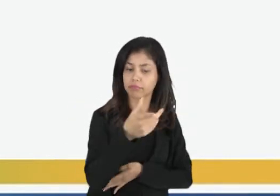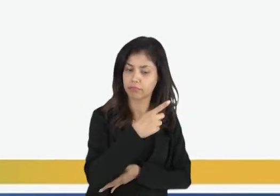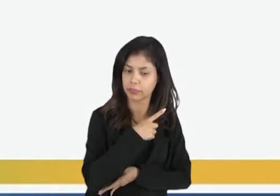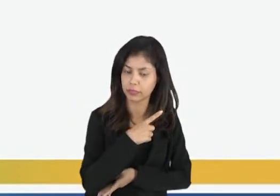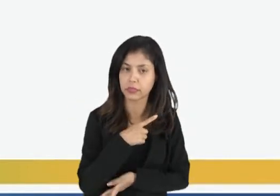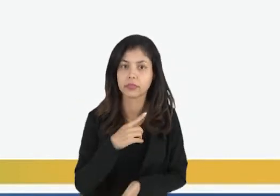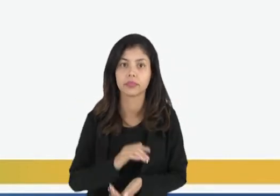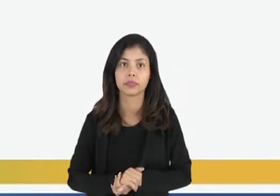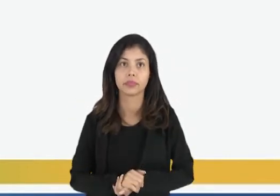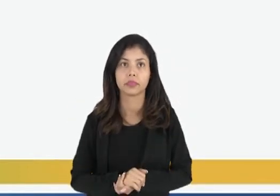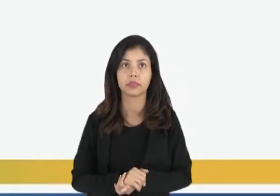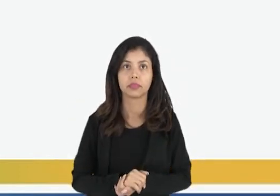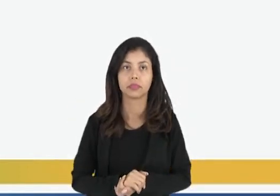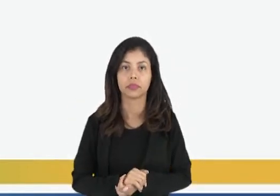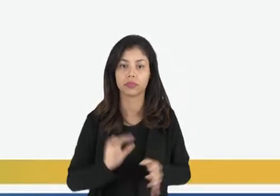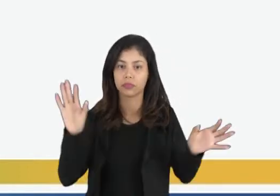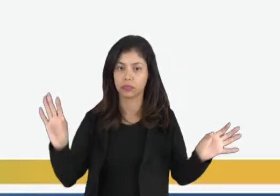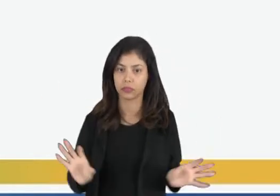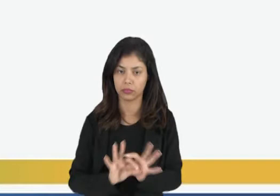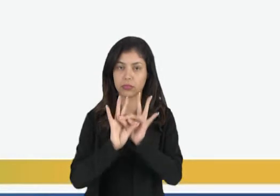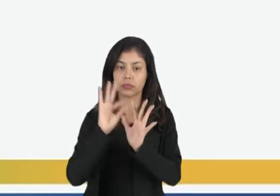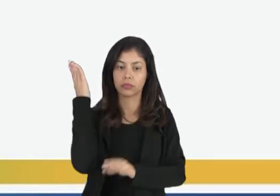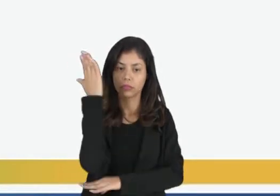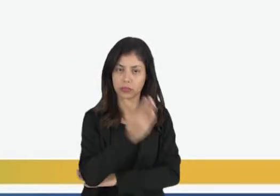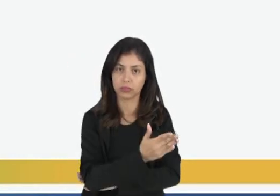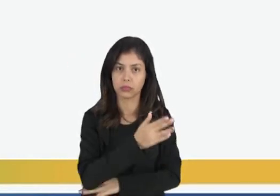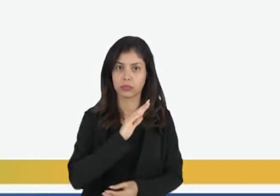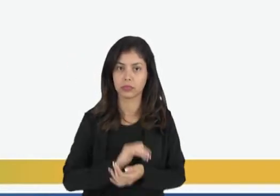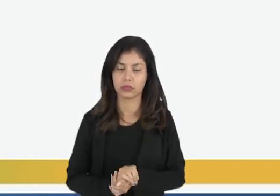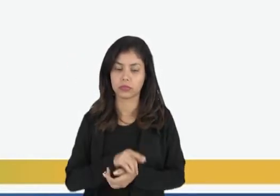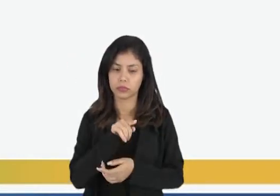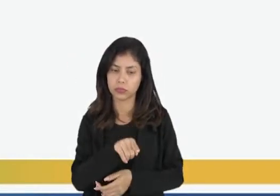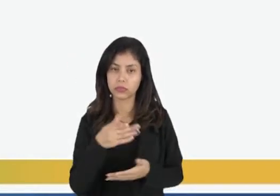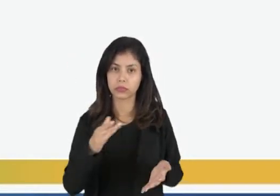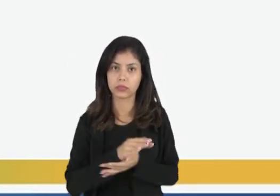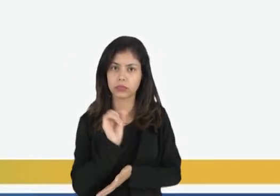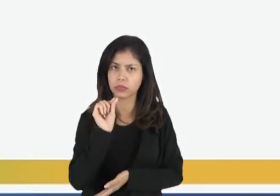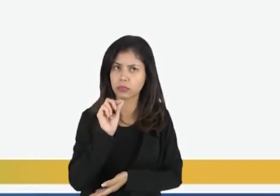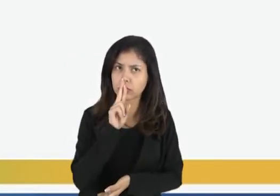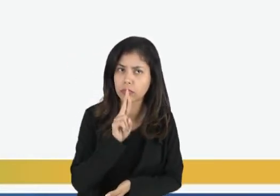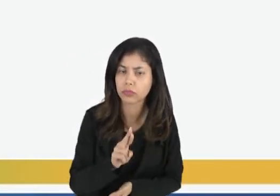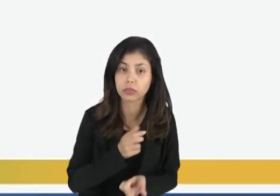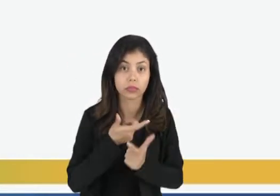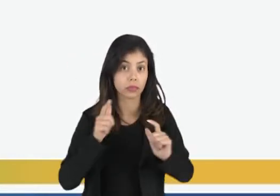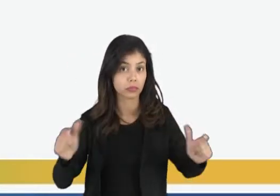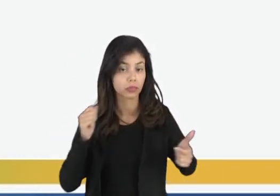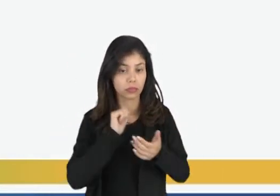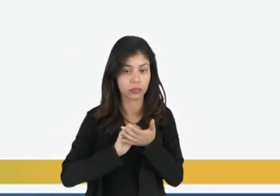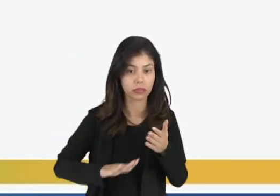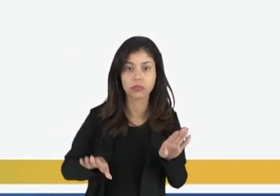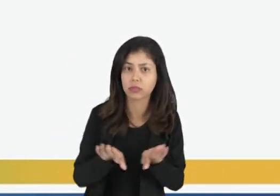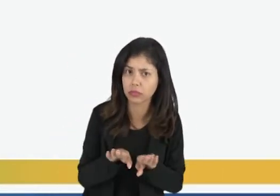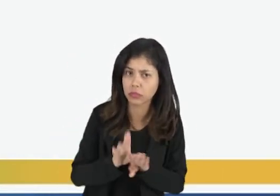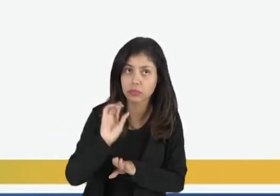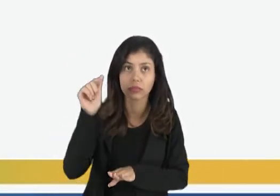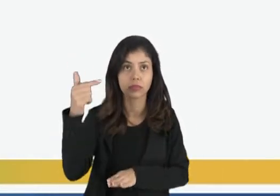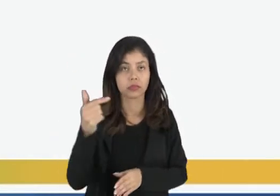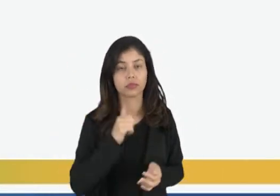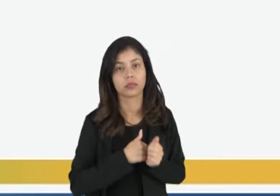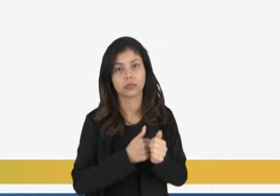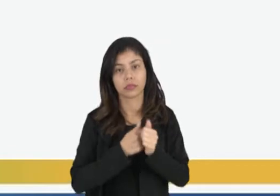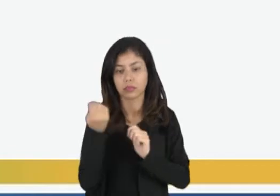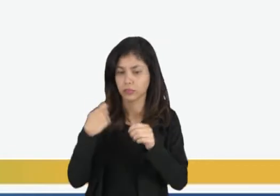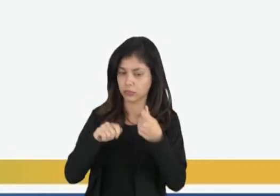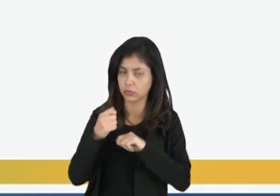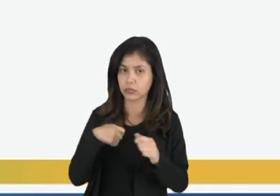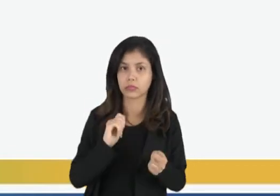tem uma ligação direta com esse setor. Então, o que resultou em aumento de atividade também em outros segmentos da